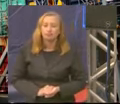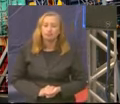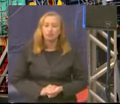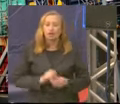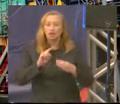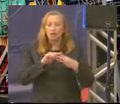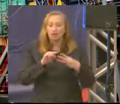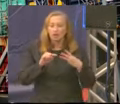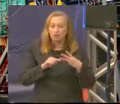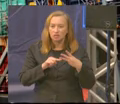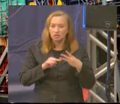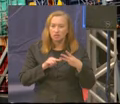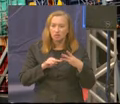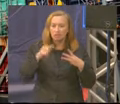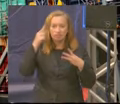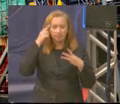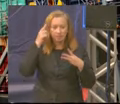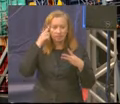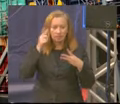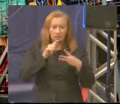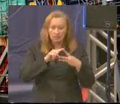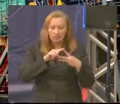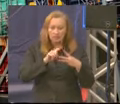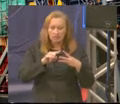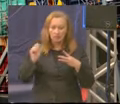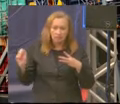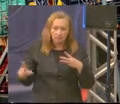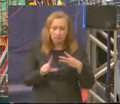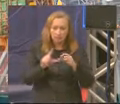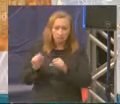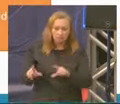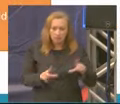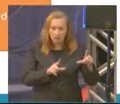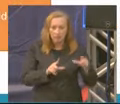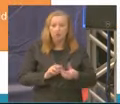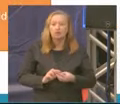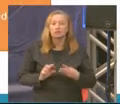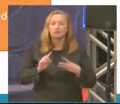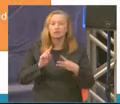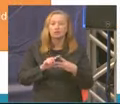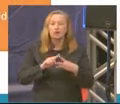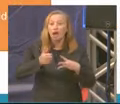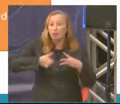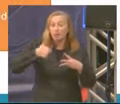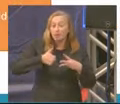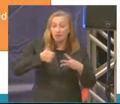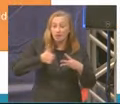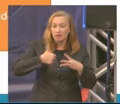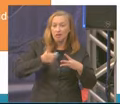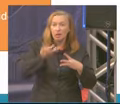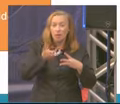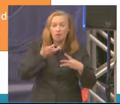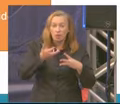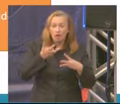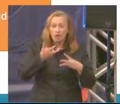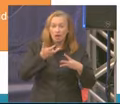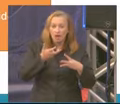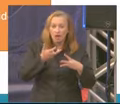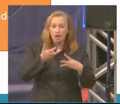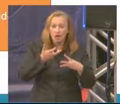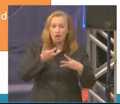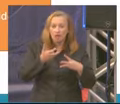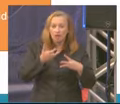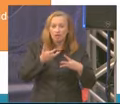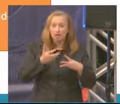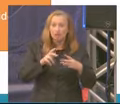três grandes lógicas aqui. Passa, por favor. A primeira é, eu quero mão de obra barata, a segunda é,